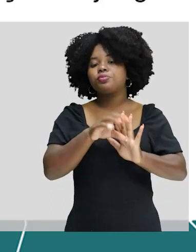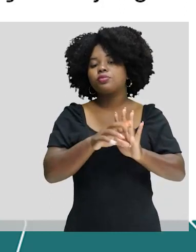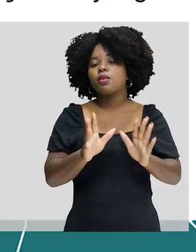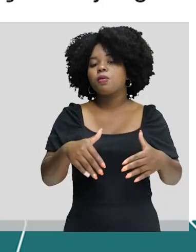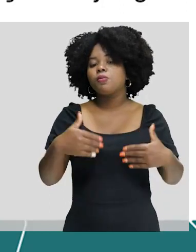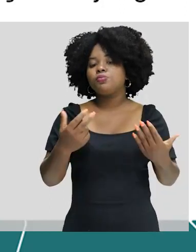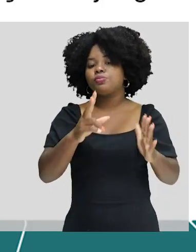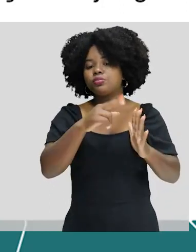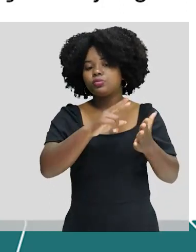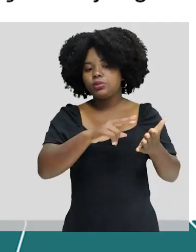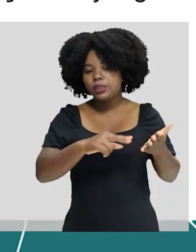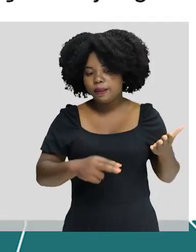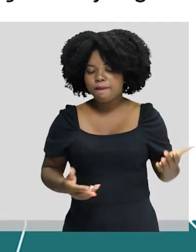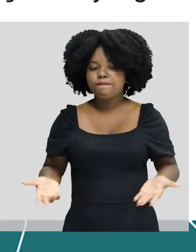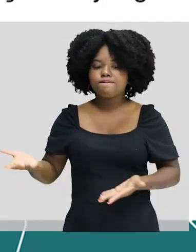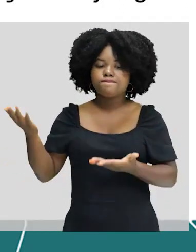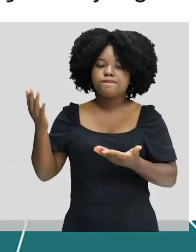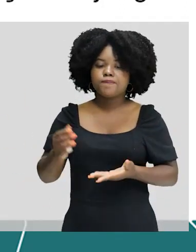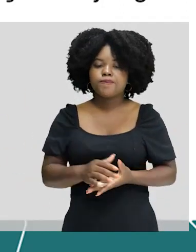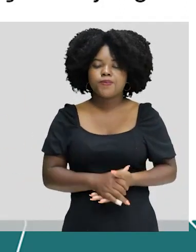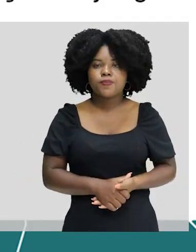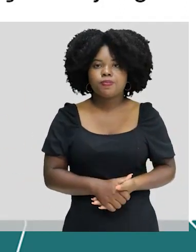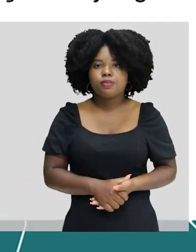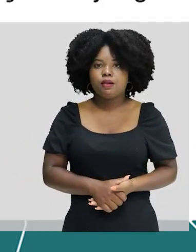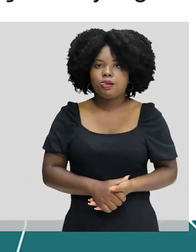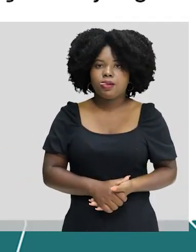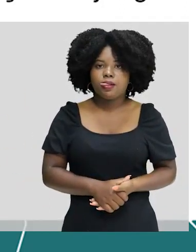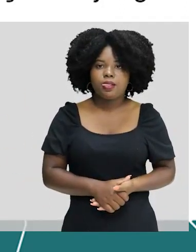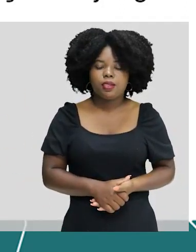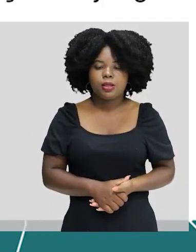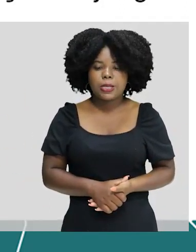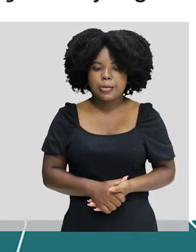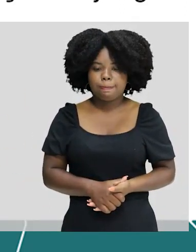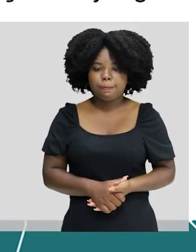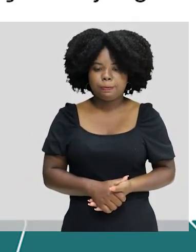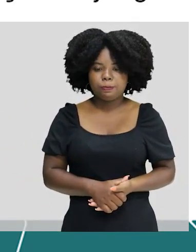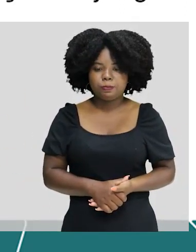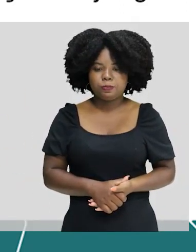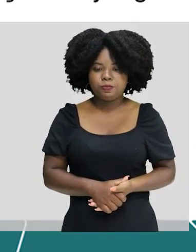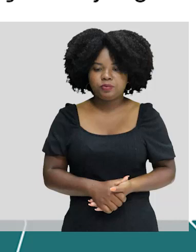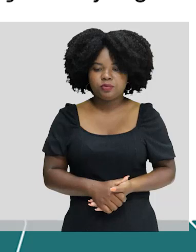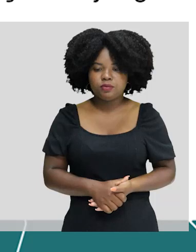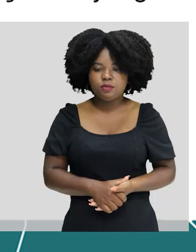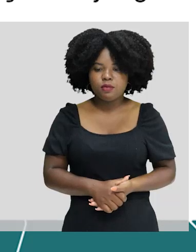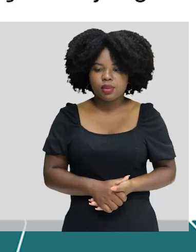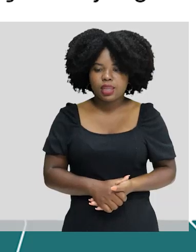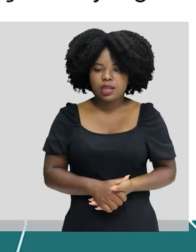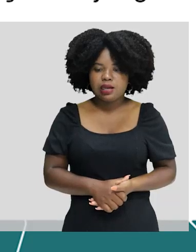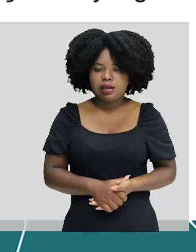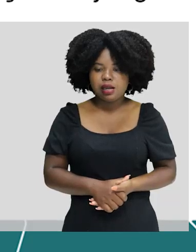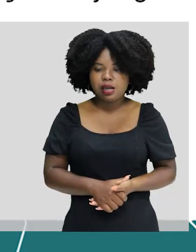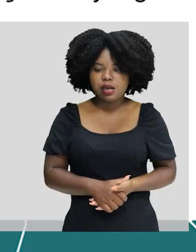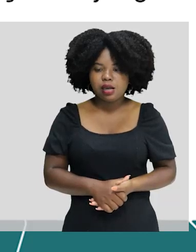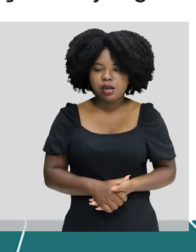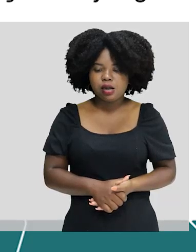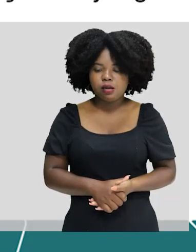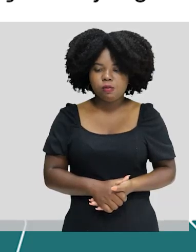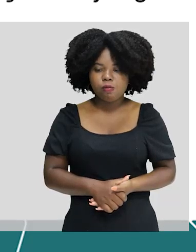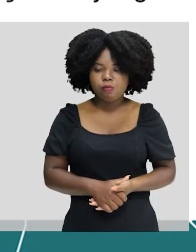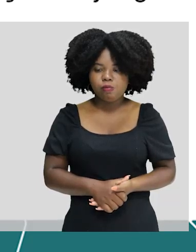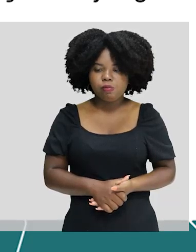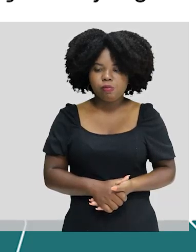de polímeros. Os polímeros, derivado do grego poli, muitas, e